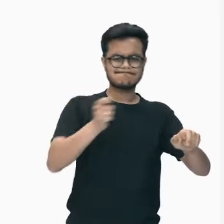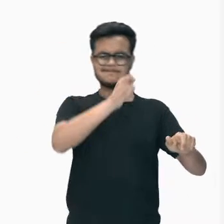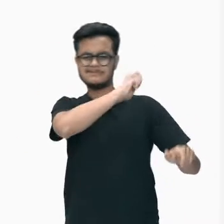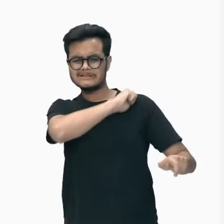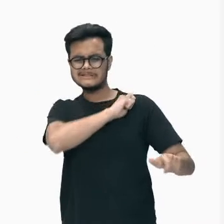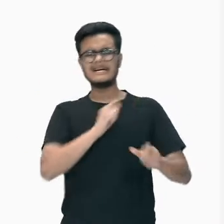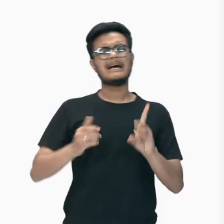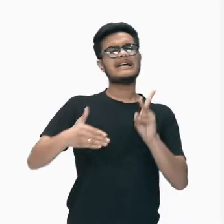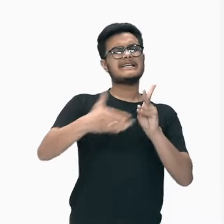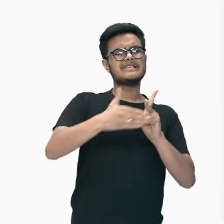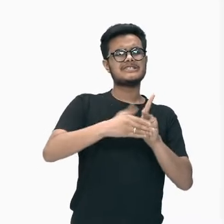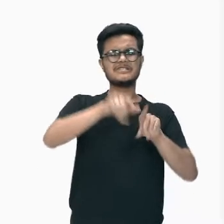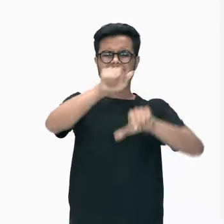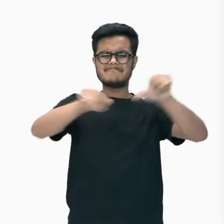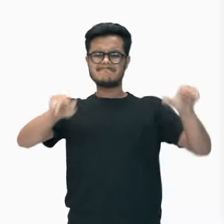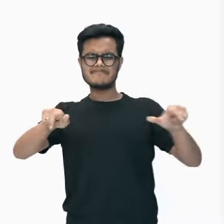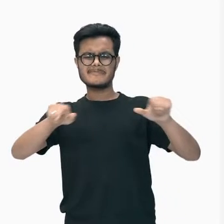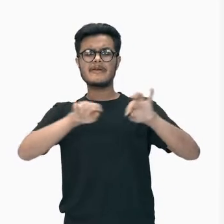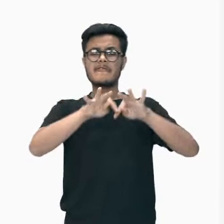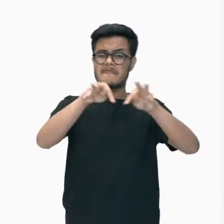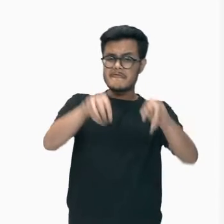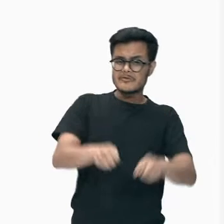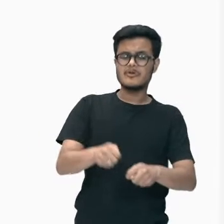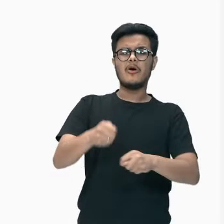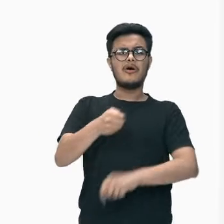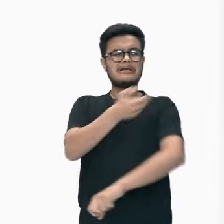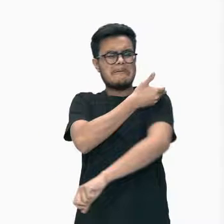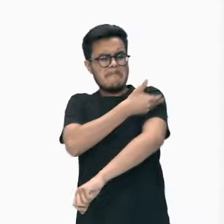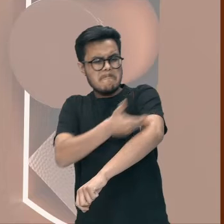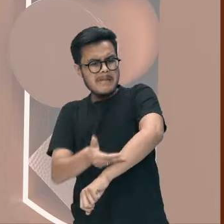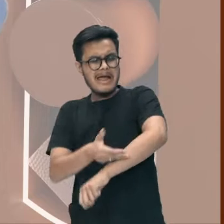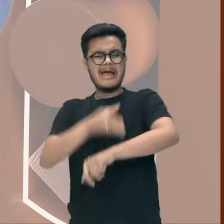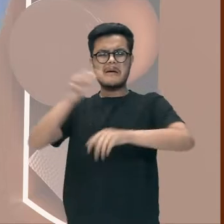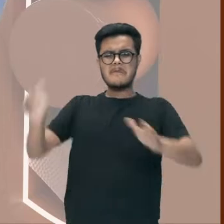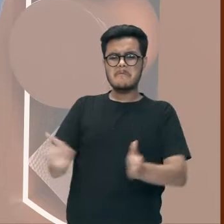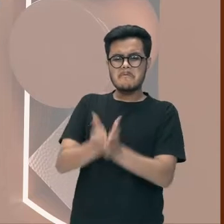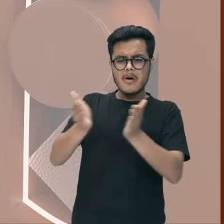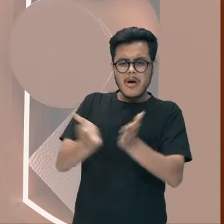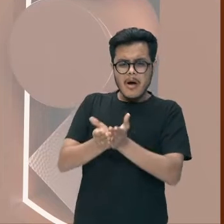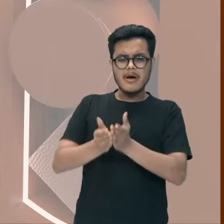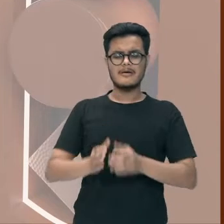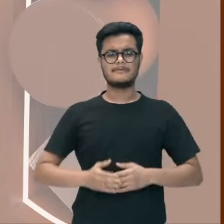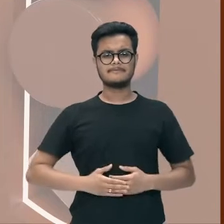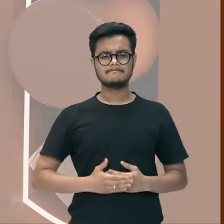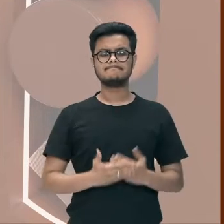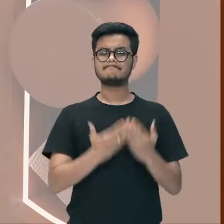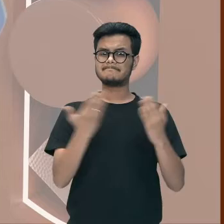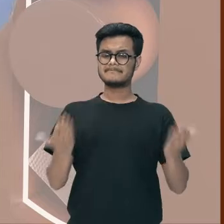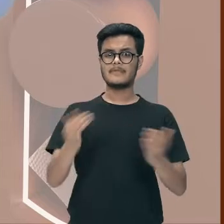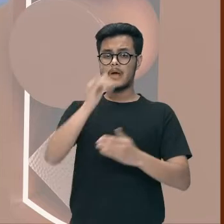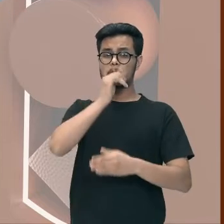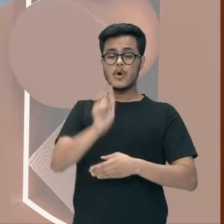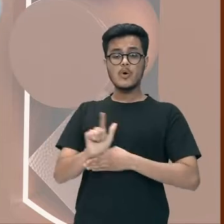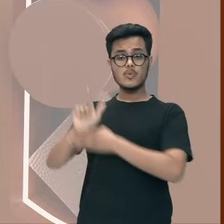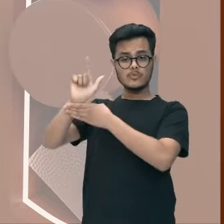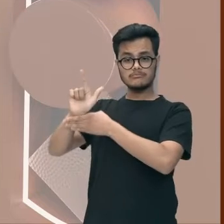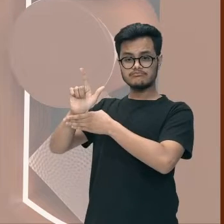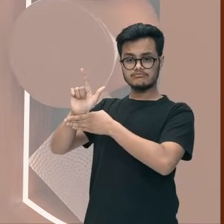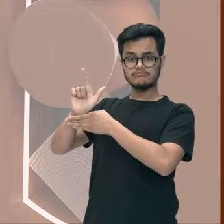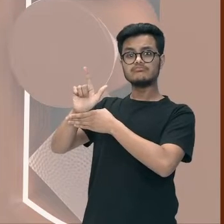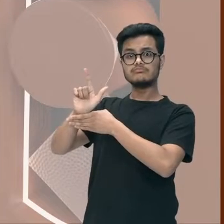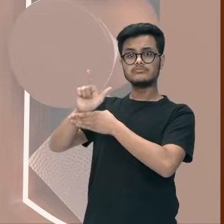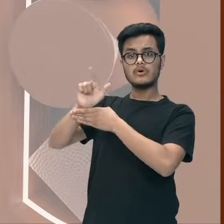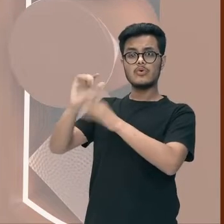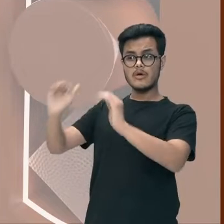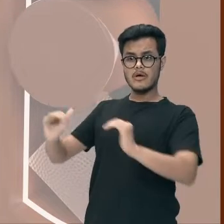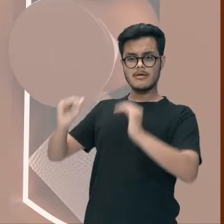os indígenas, os brancos empobrecidos e a elite, aqueles que estavam no